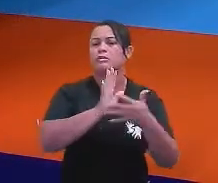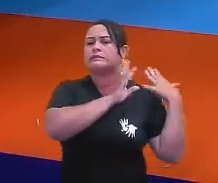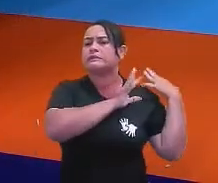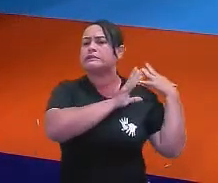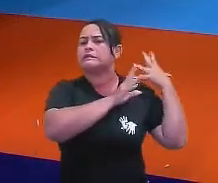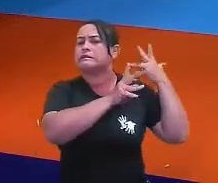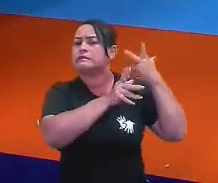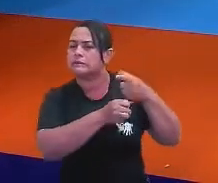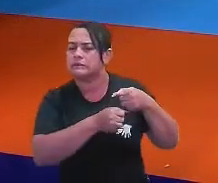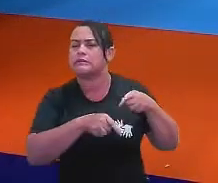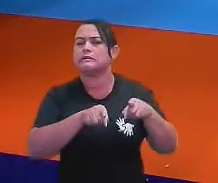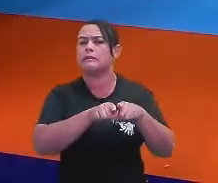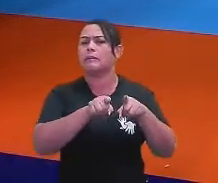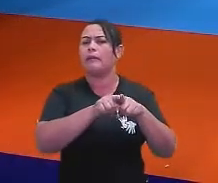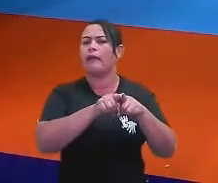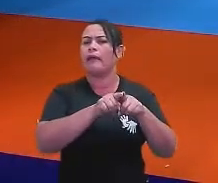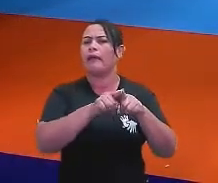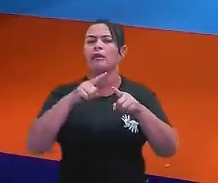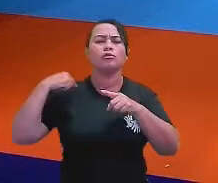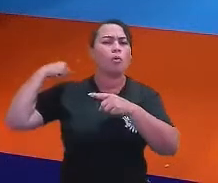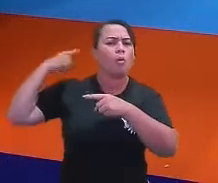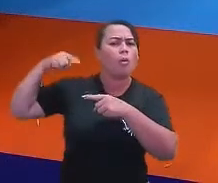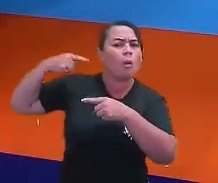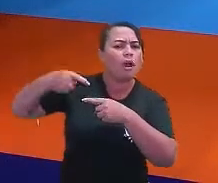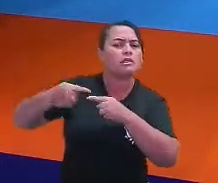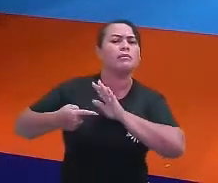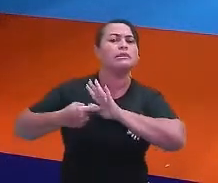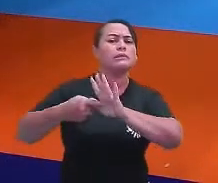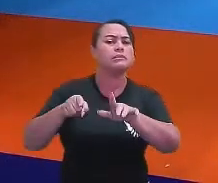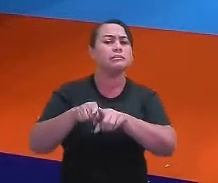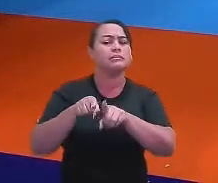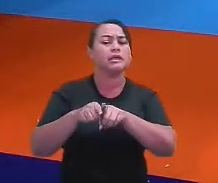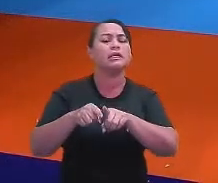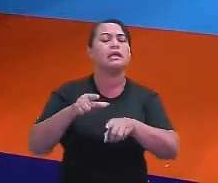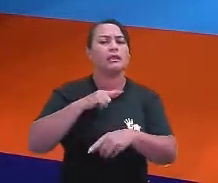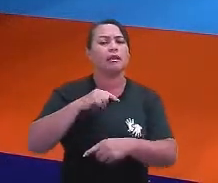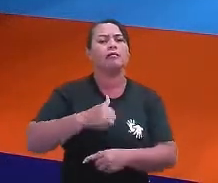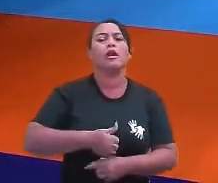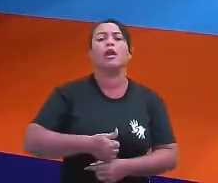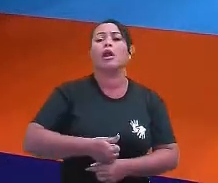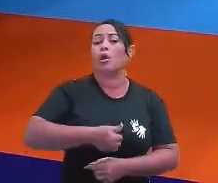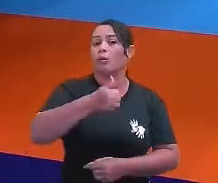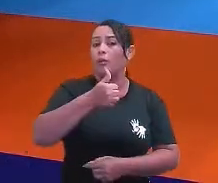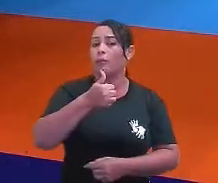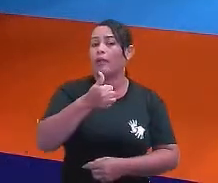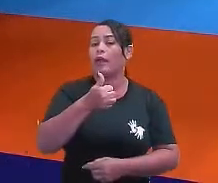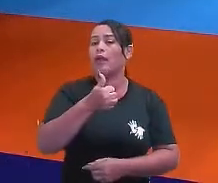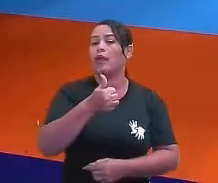gente já trabalhou aqui no primeiro semestre, tá? Porque é importante, é